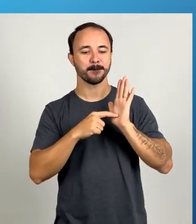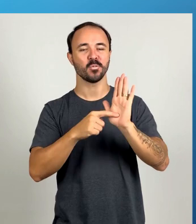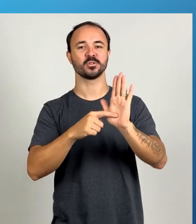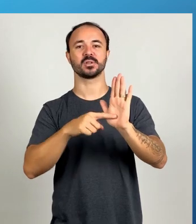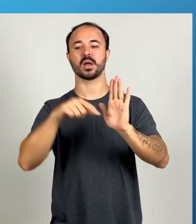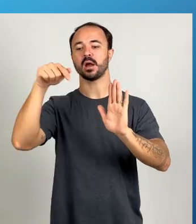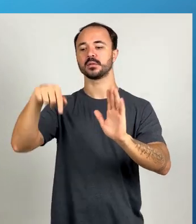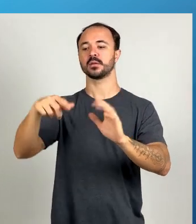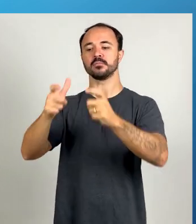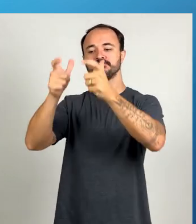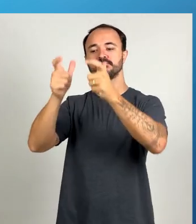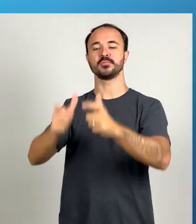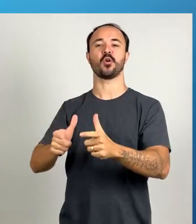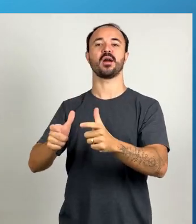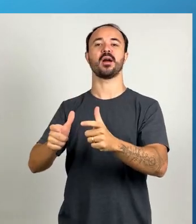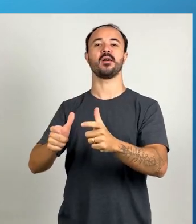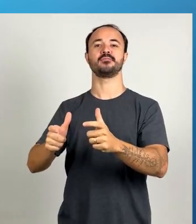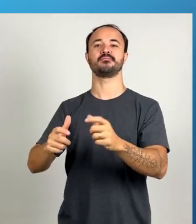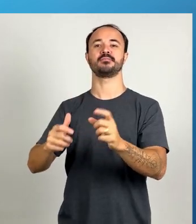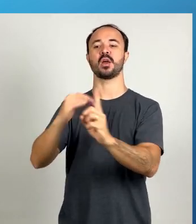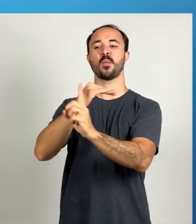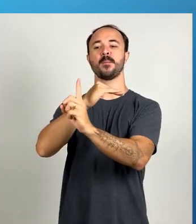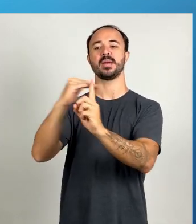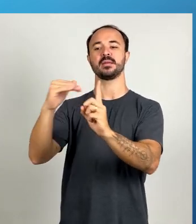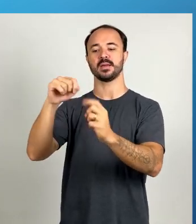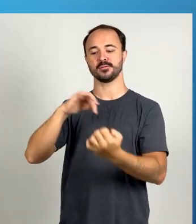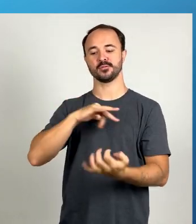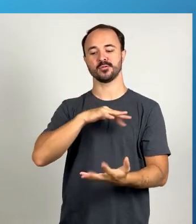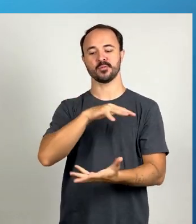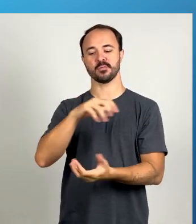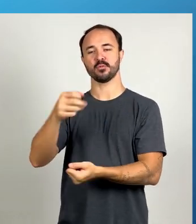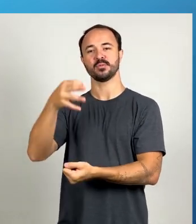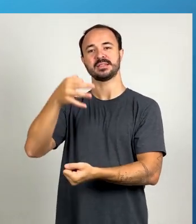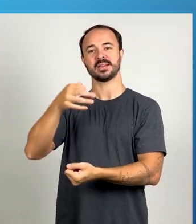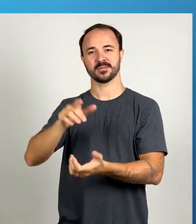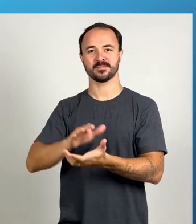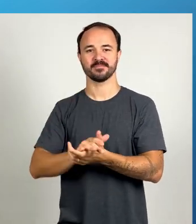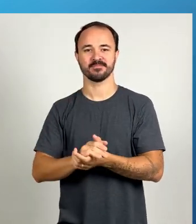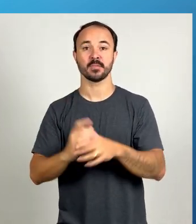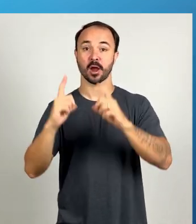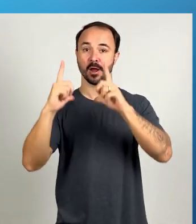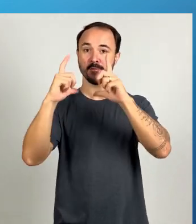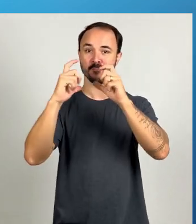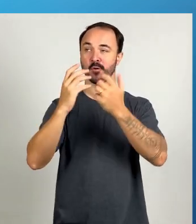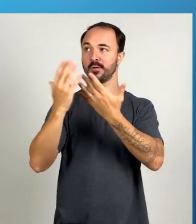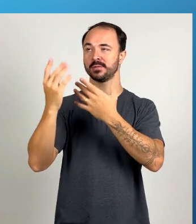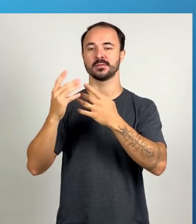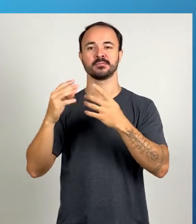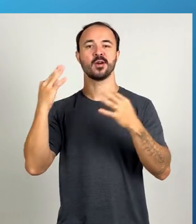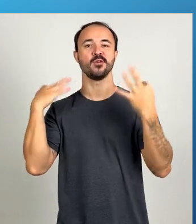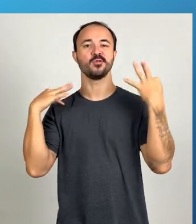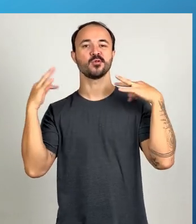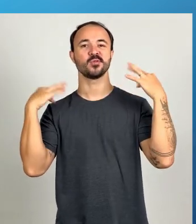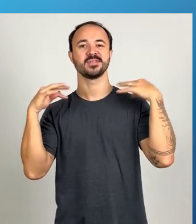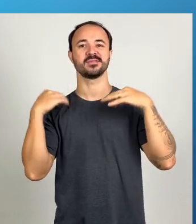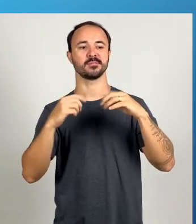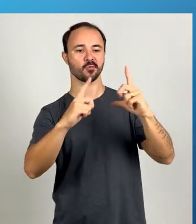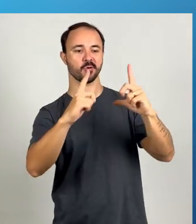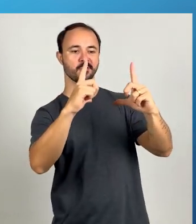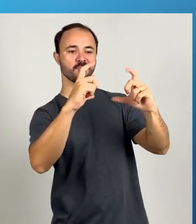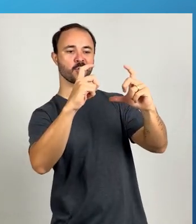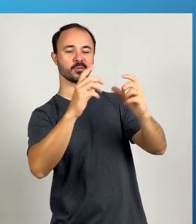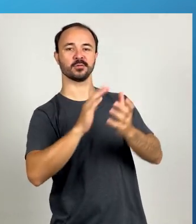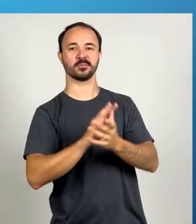ponto alinhado horizontalmente a essa região. Aqui temos a imagem de um turista, né, com a famosa foto